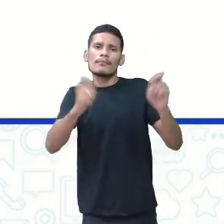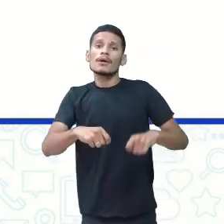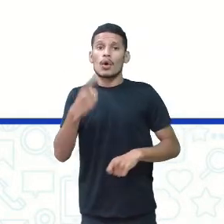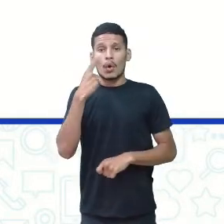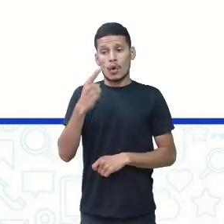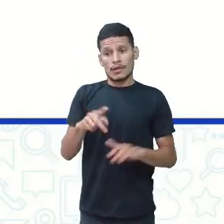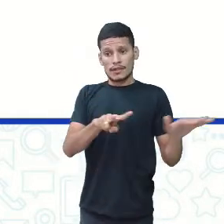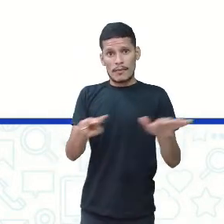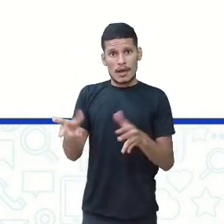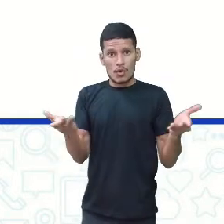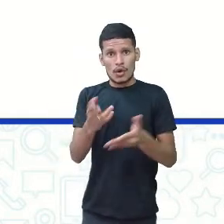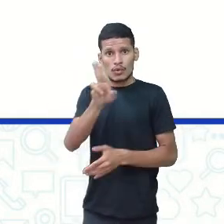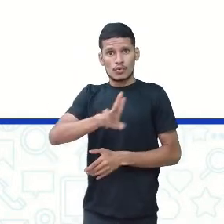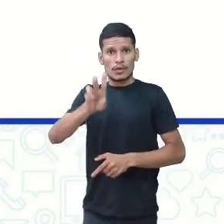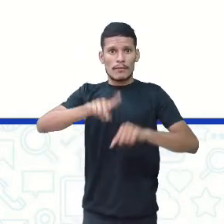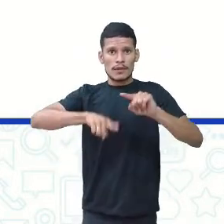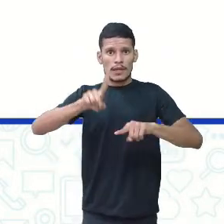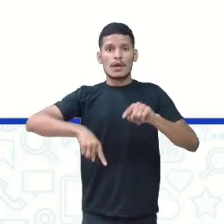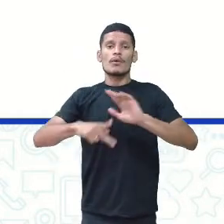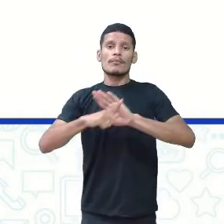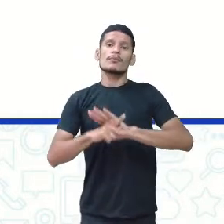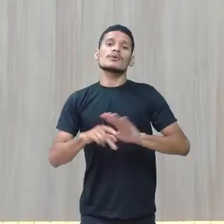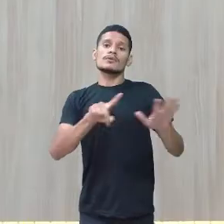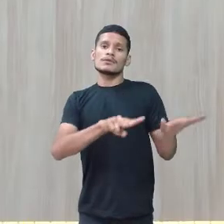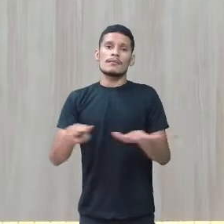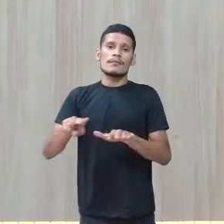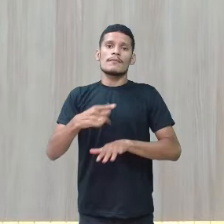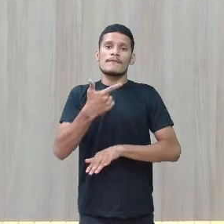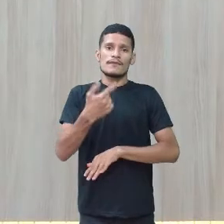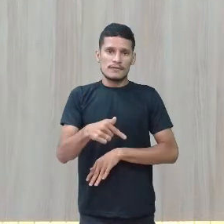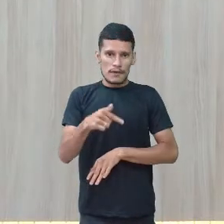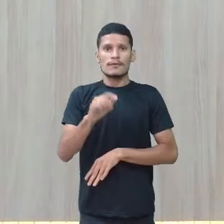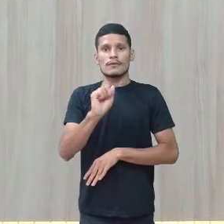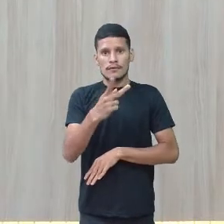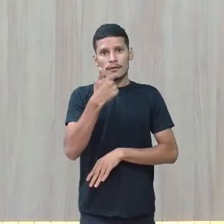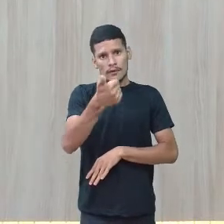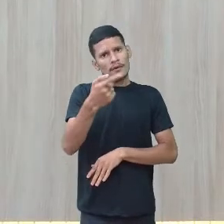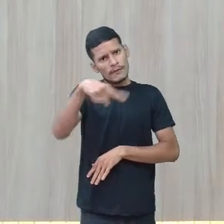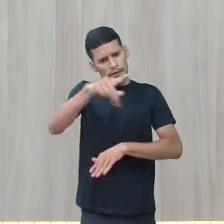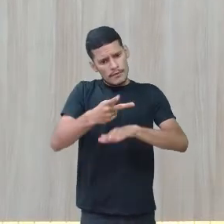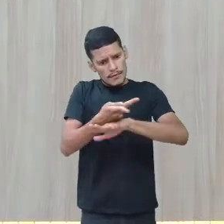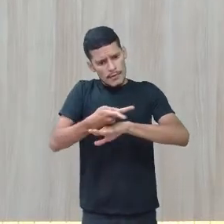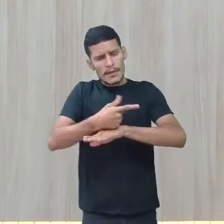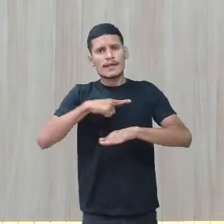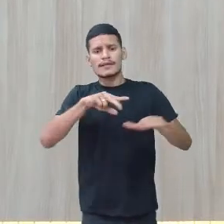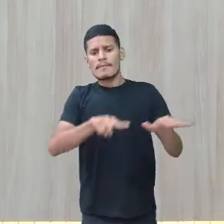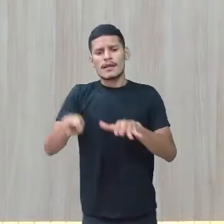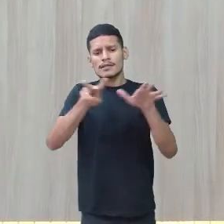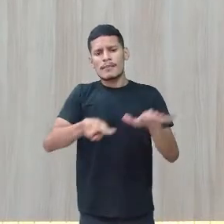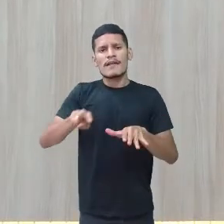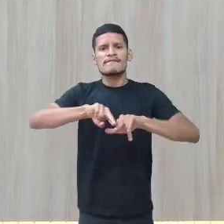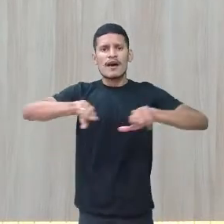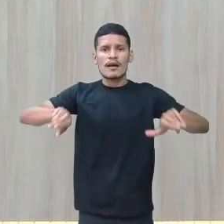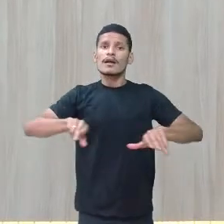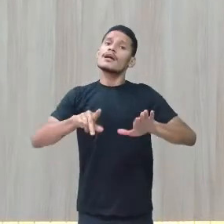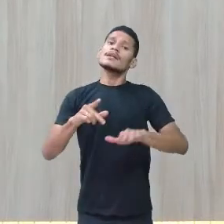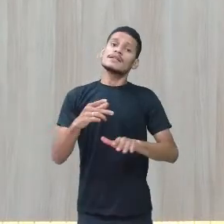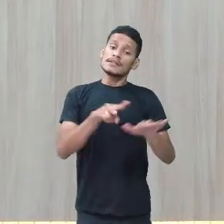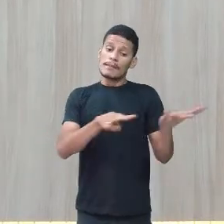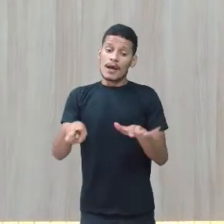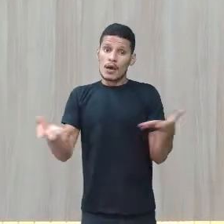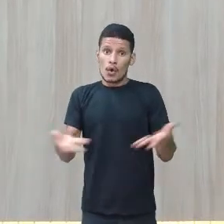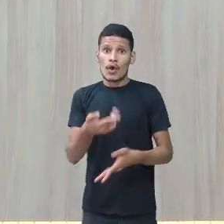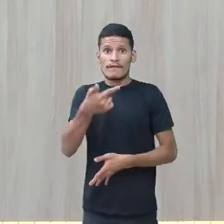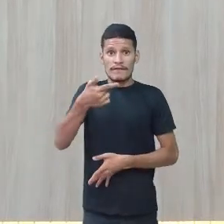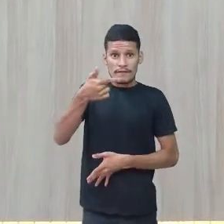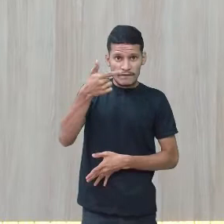esse material, ó, da semana 27, tá bom? Então, você procura lá. Vai ter várias semanas, né, vários links. O da semana 27 é o